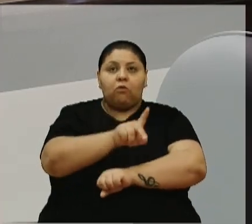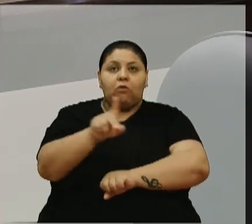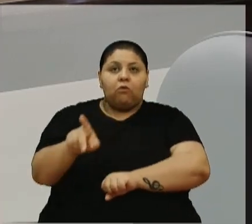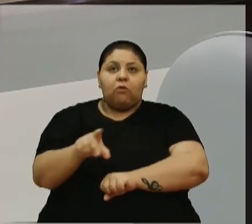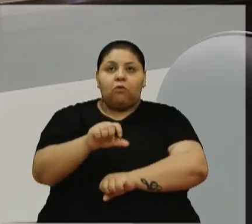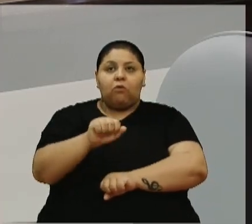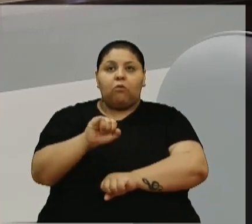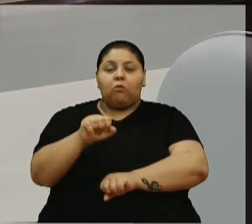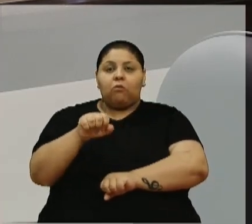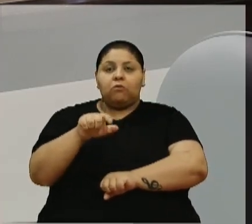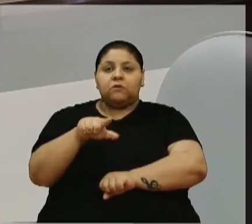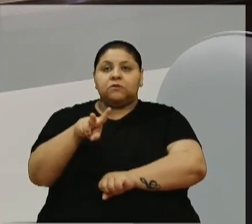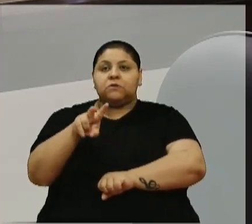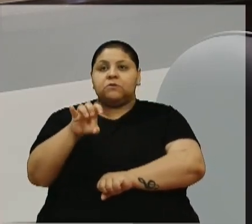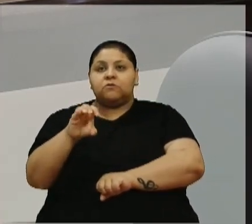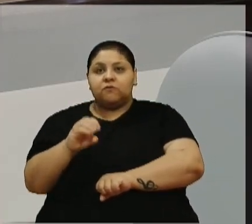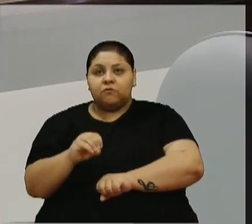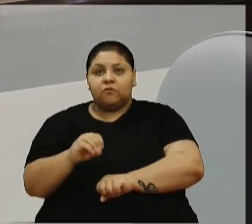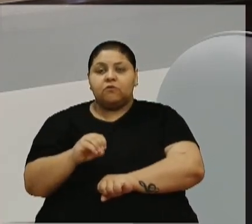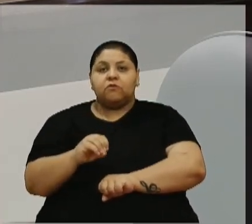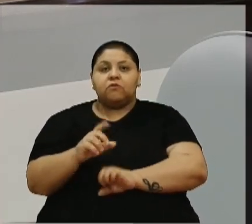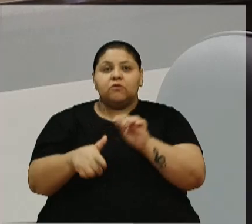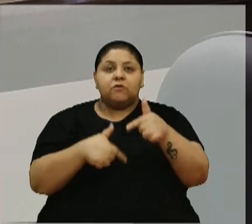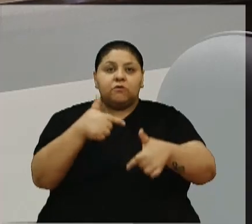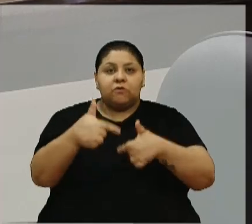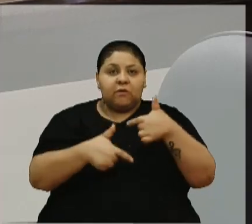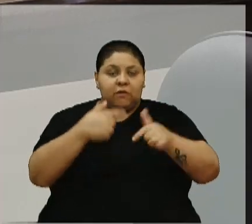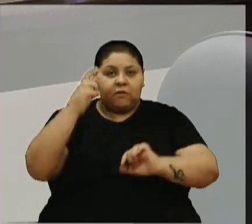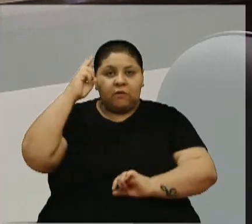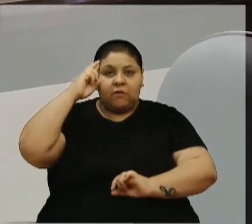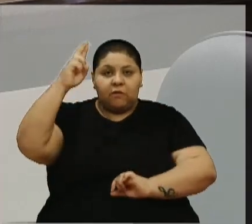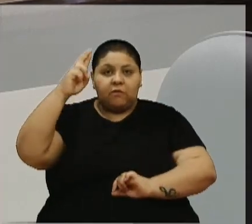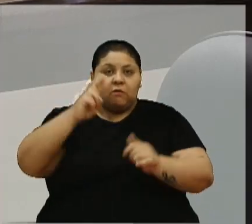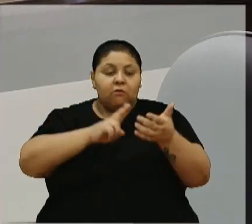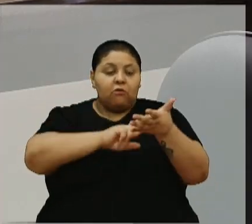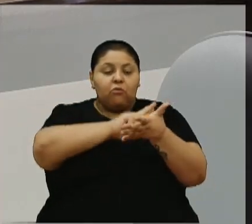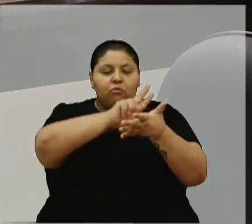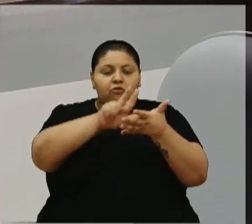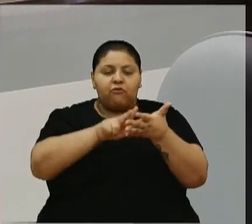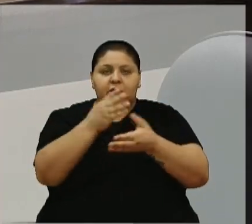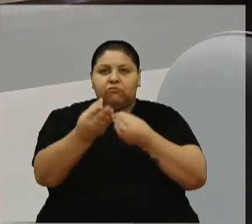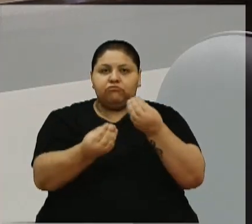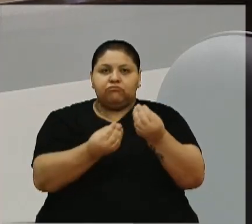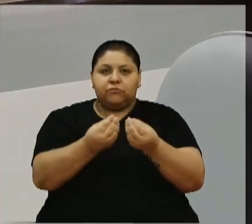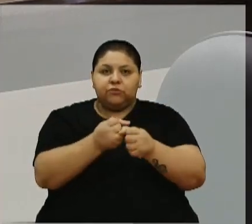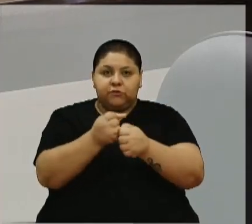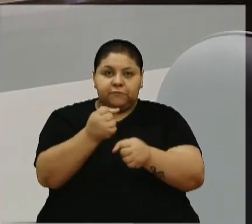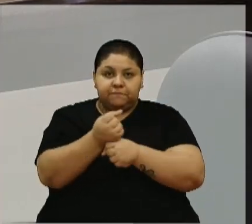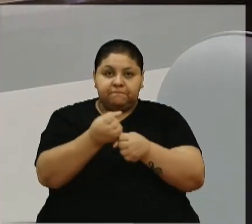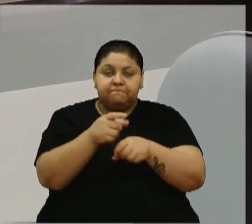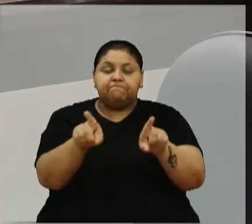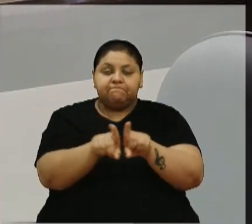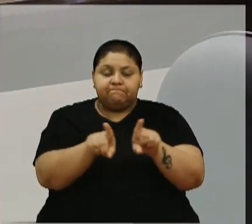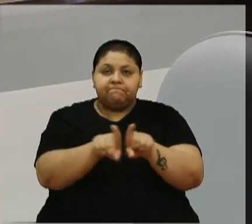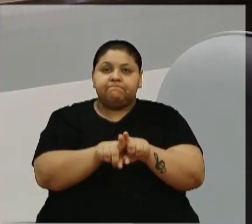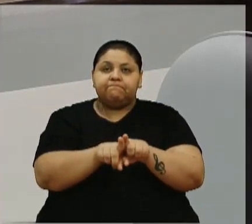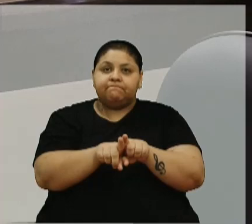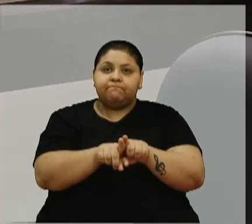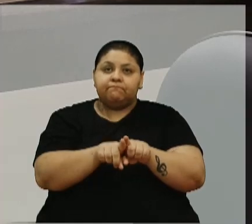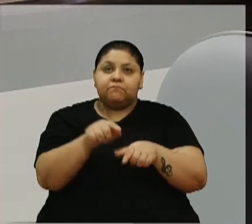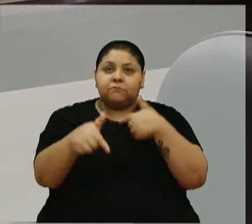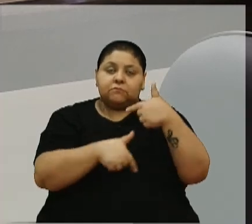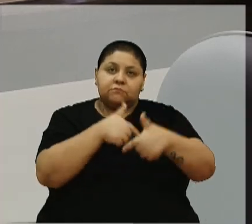Silvio Stalivieri, onde exerceu a função de diretora por vários anos. Também teve destacada